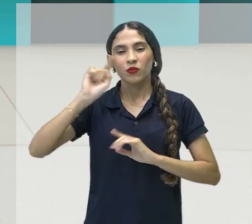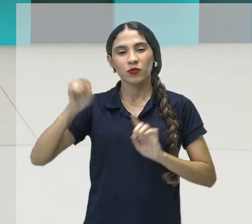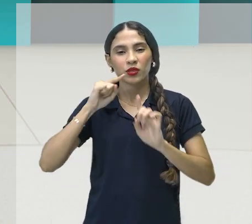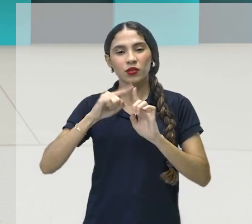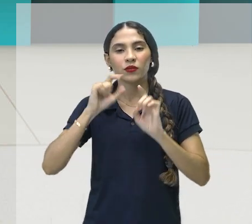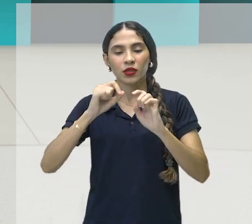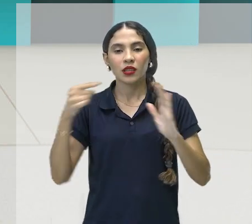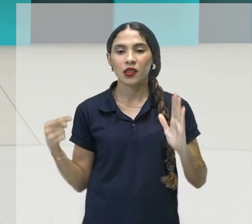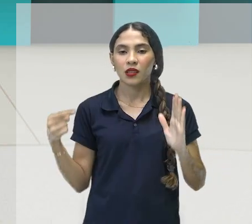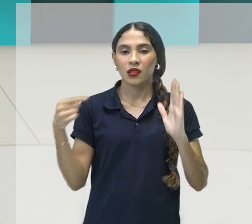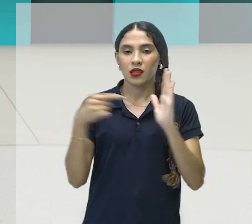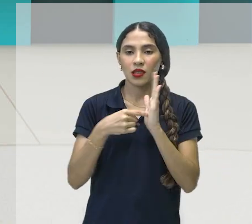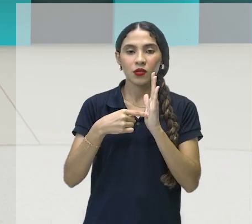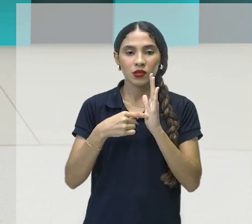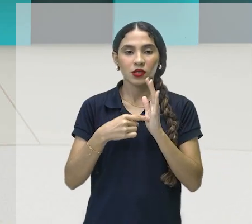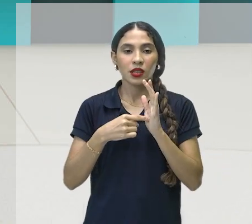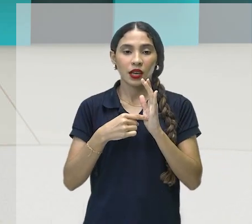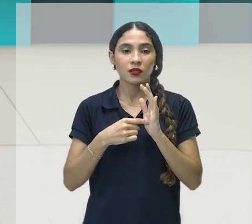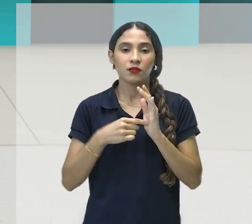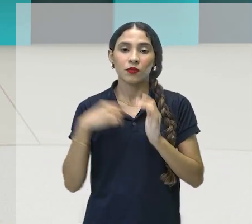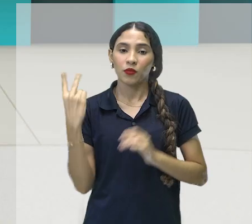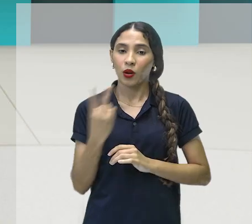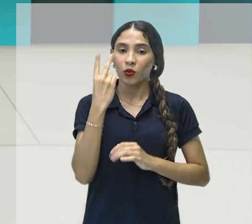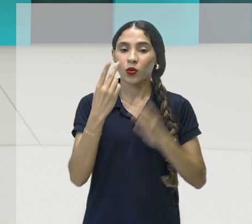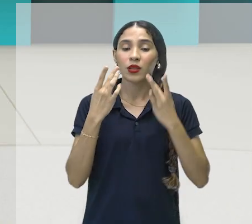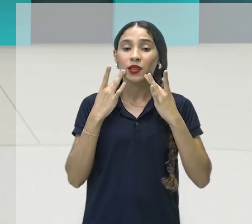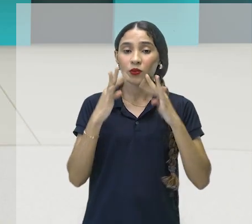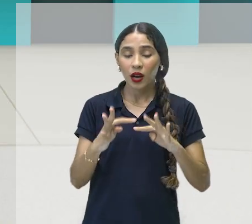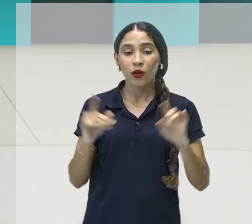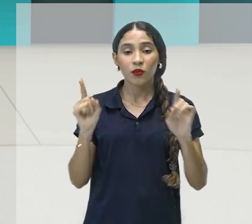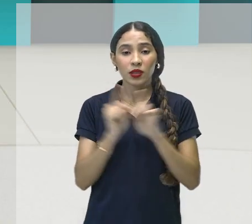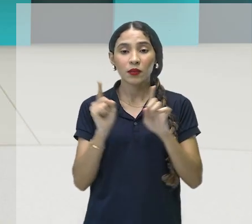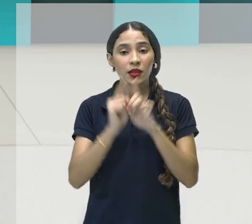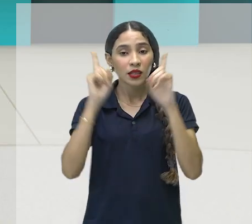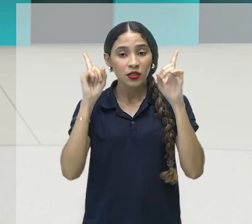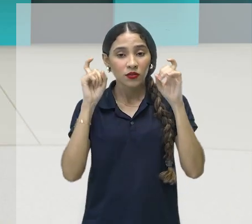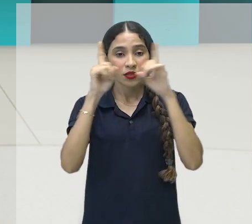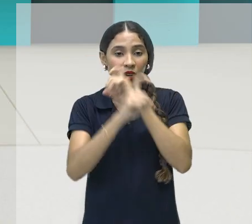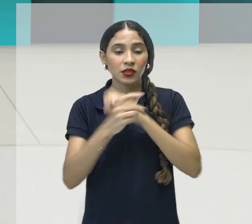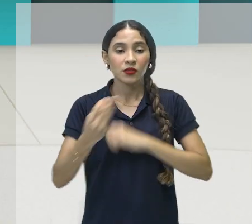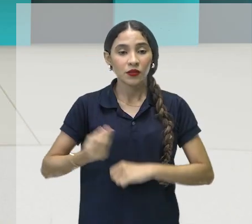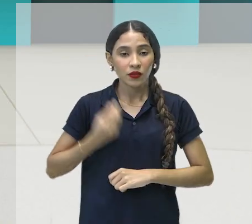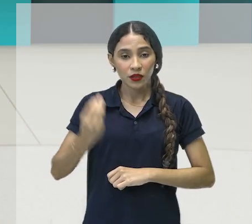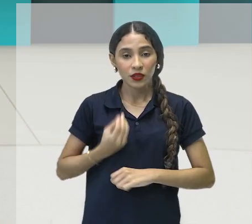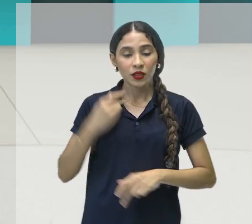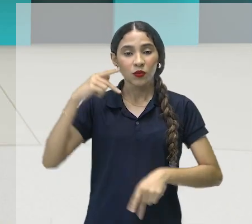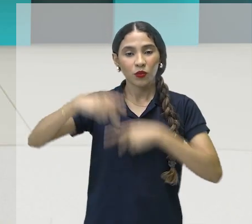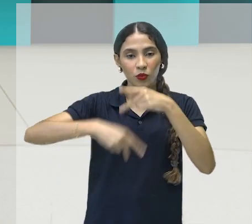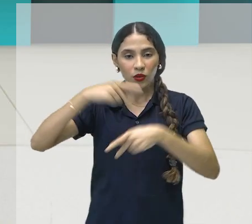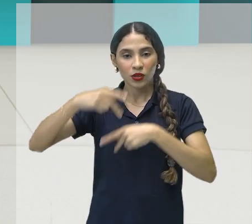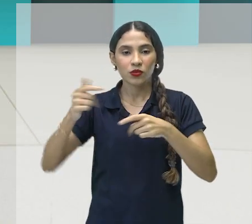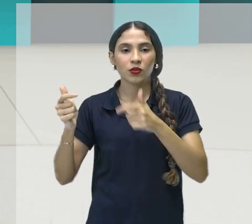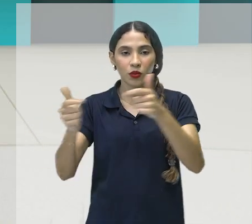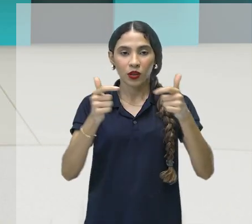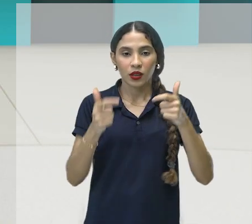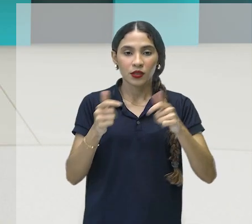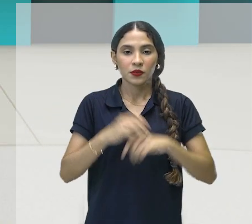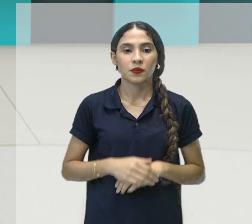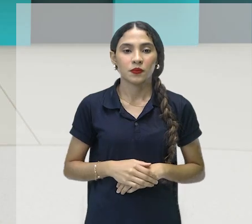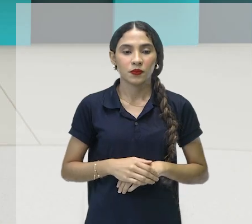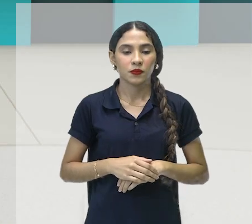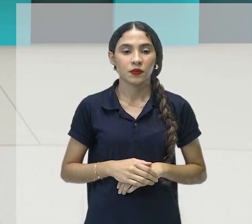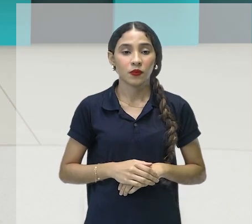para denunciar os contrastes entre a riqueza natural e os desafios vividos pelas